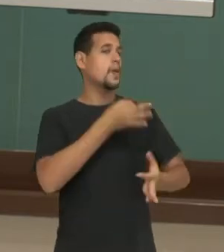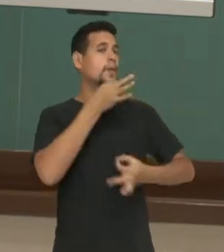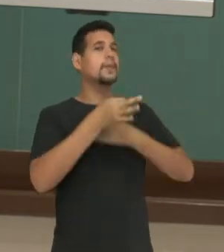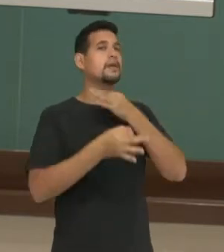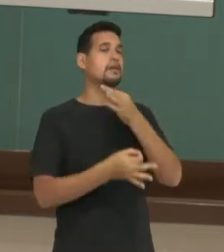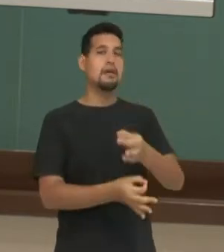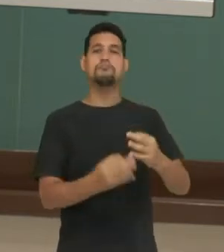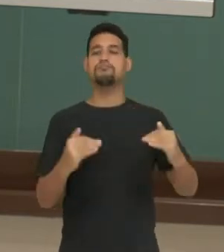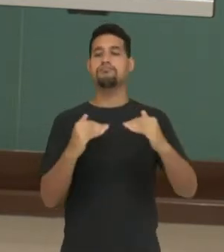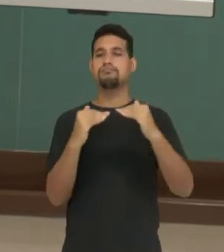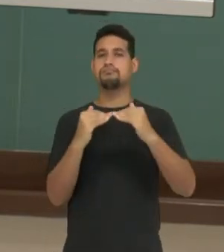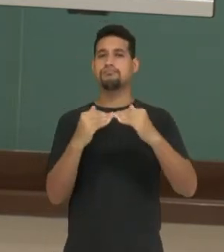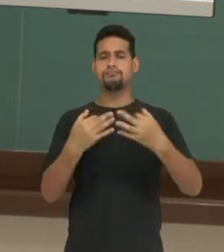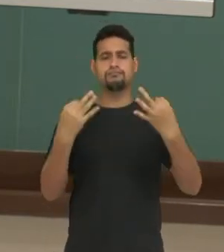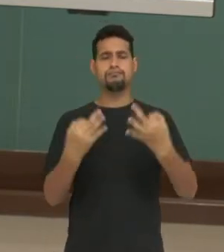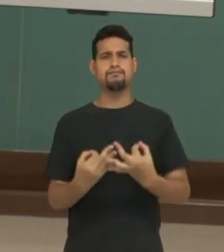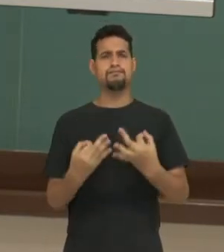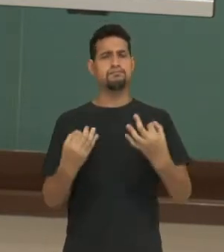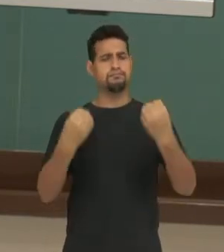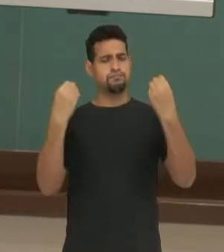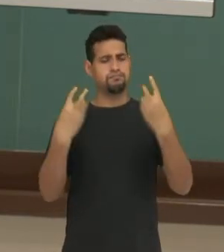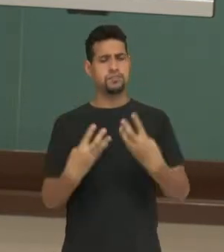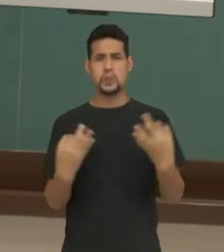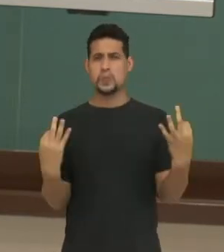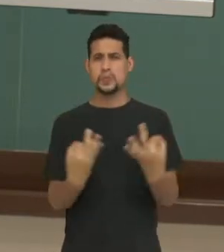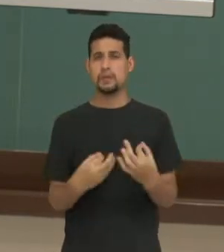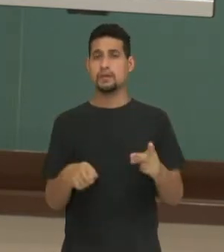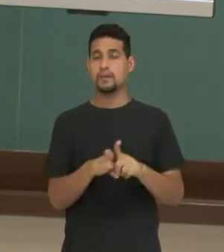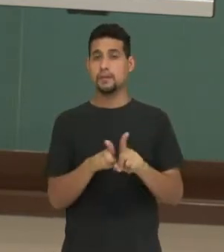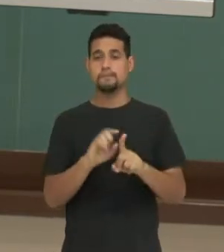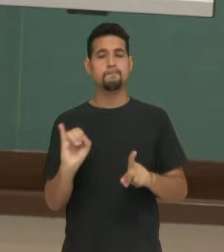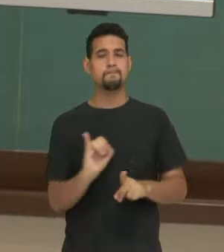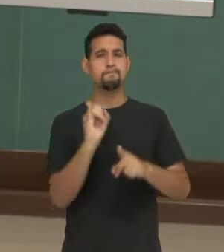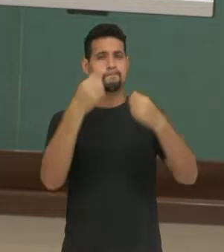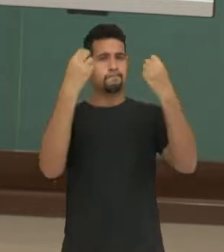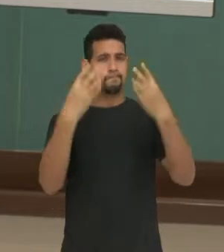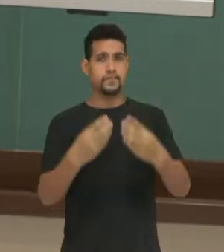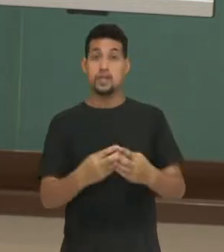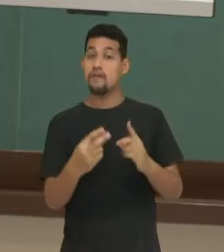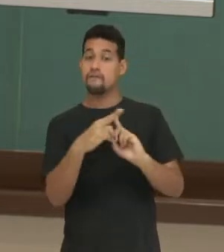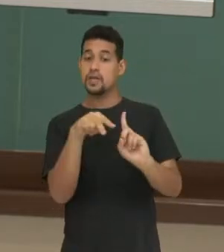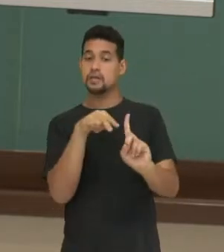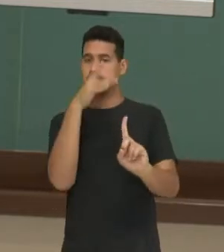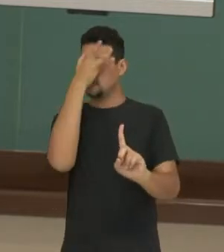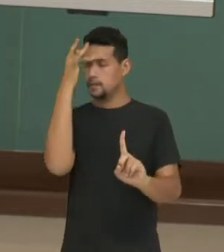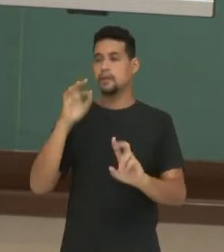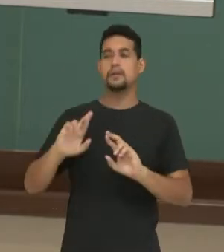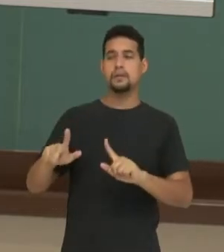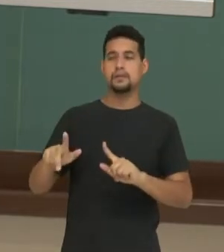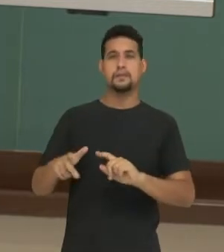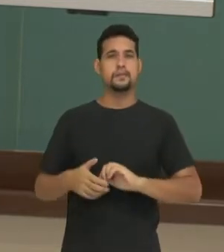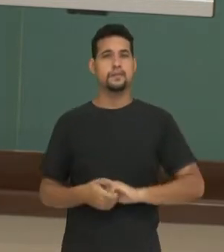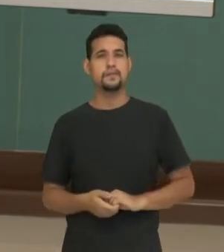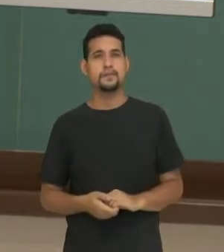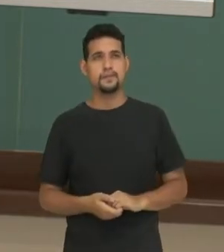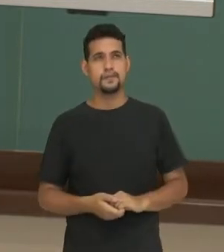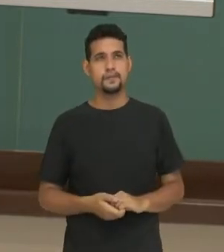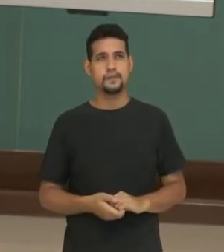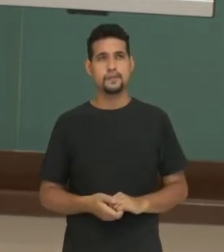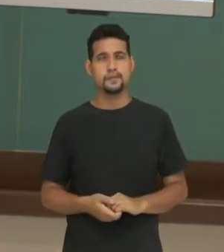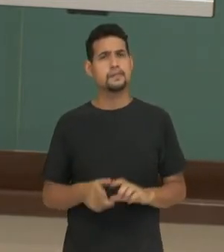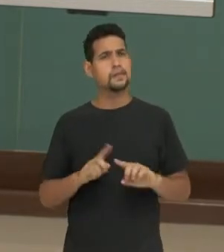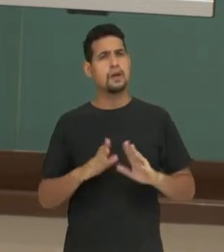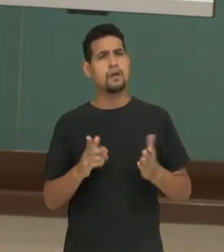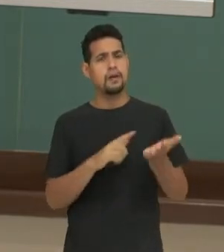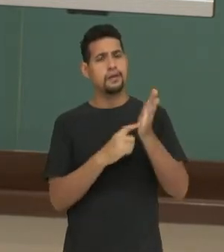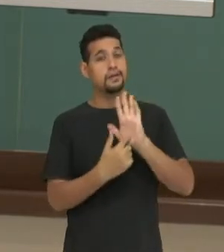forma coerente, coesa, bem argumentada e fundamentada na visão de outros especialistas também. Então,